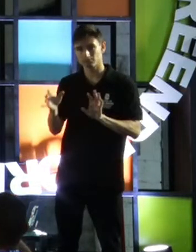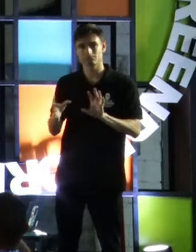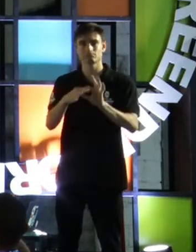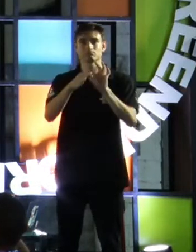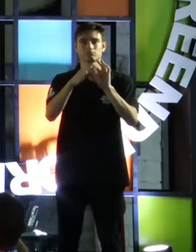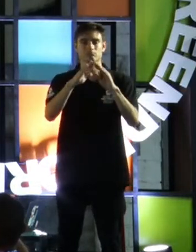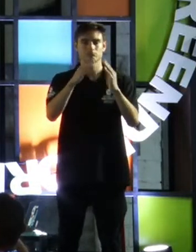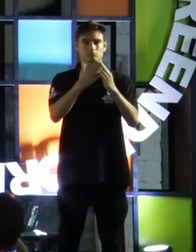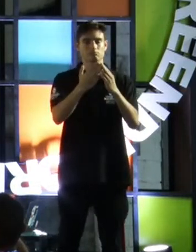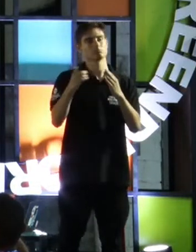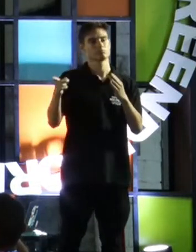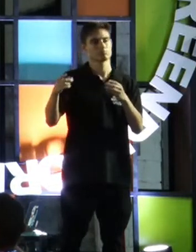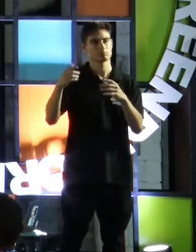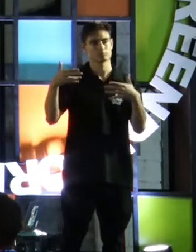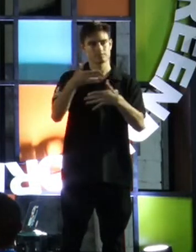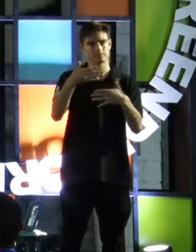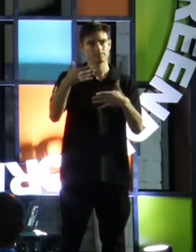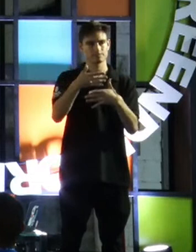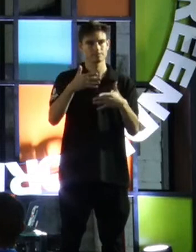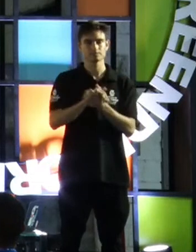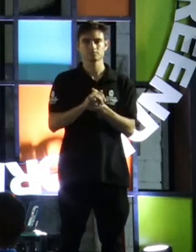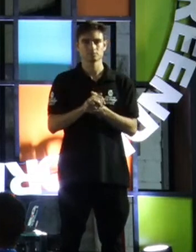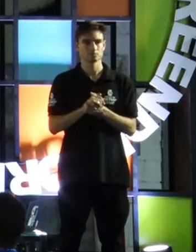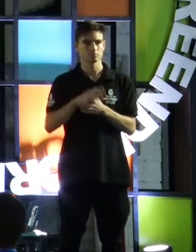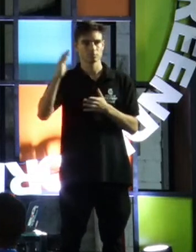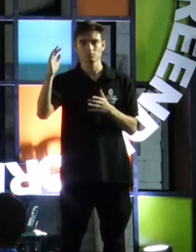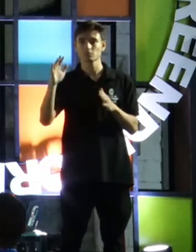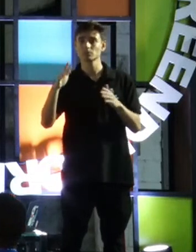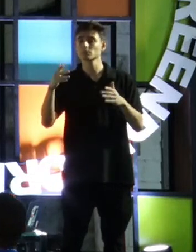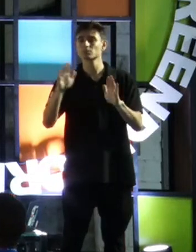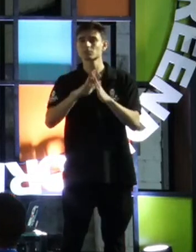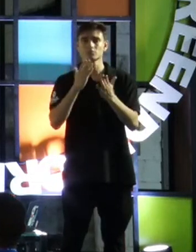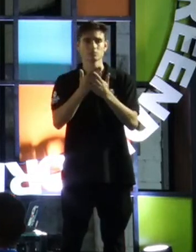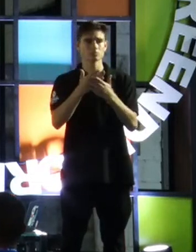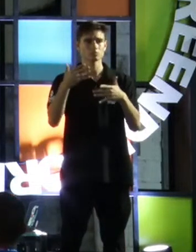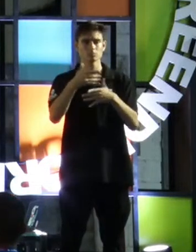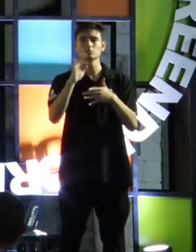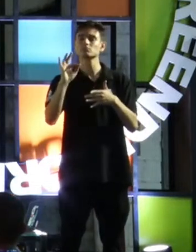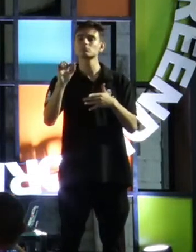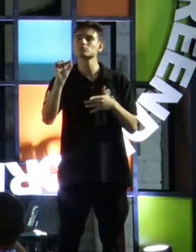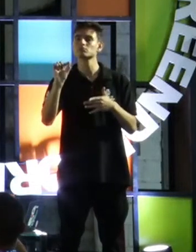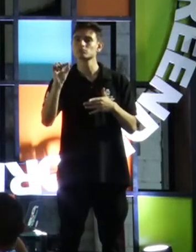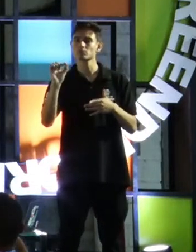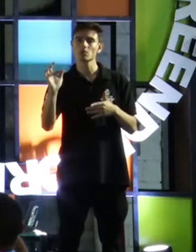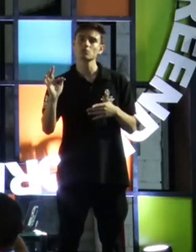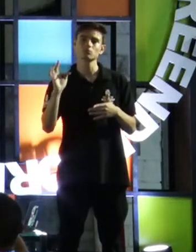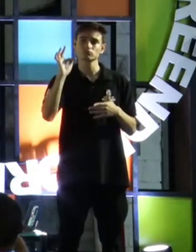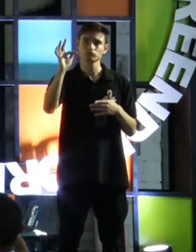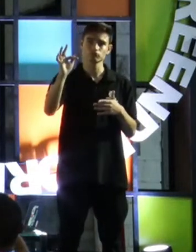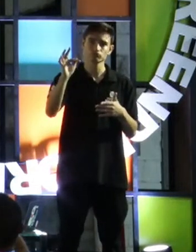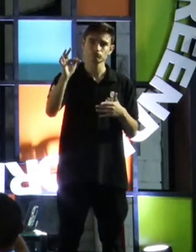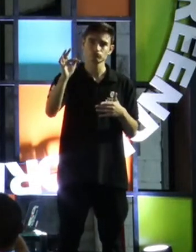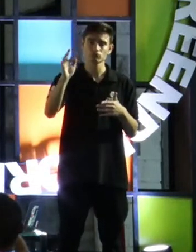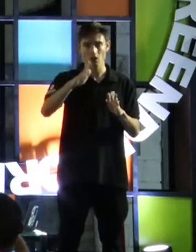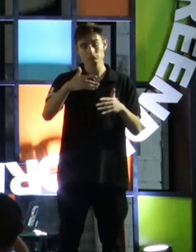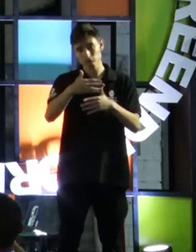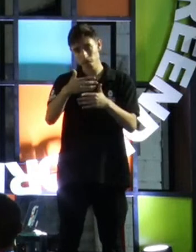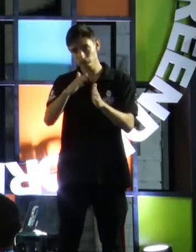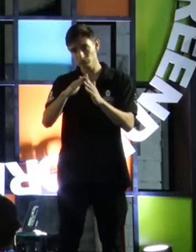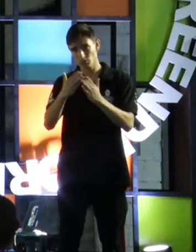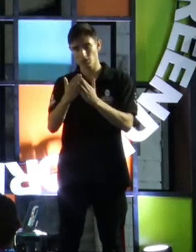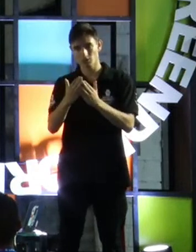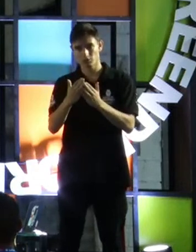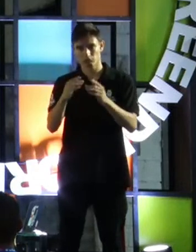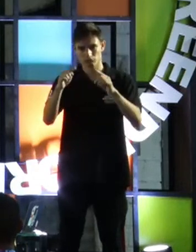cidade. Na minha visão, a escola do futuro é a própria cidade. Ela não tem muros, não tem salas, não